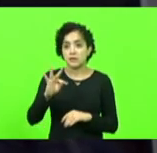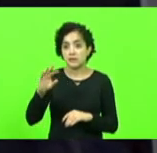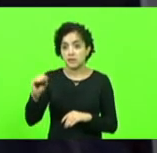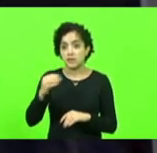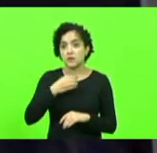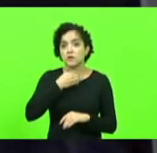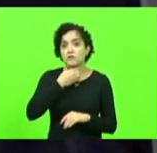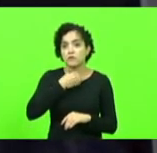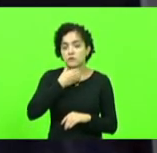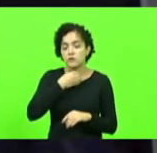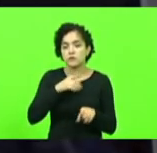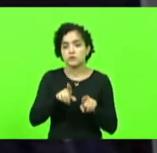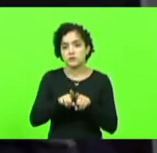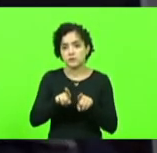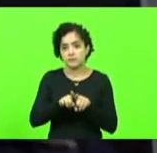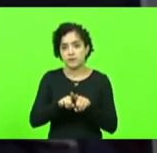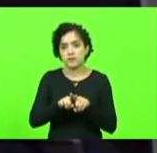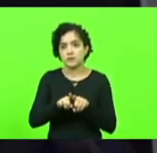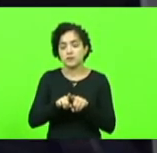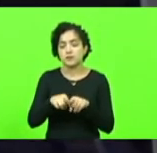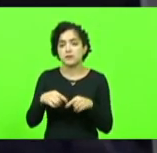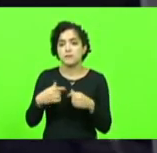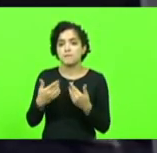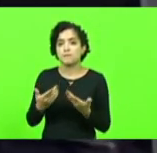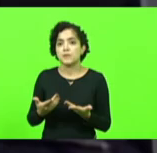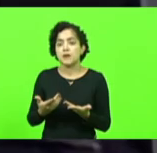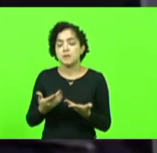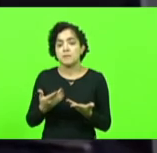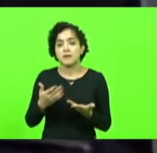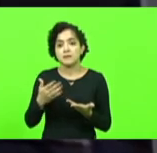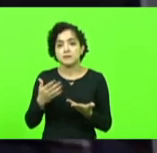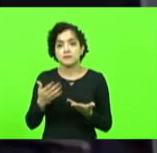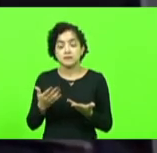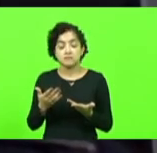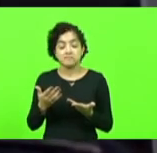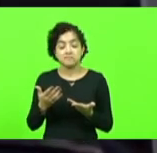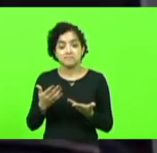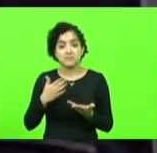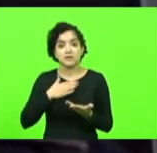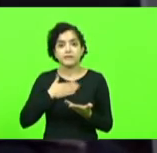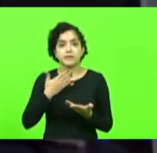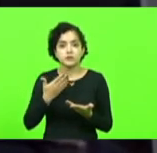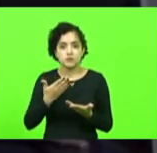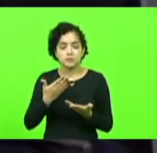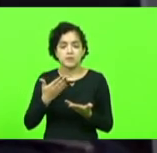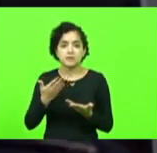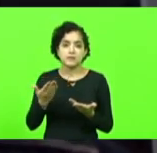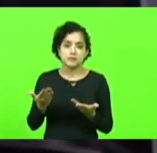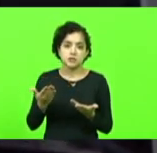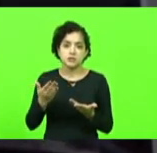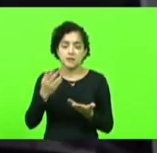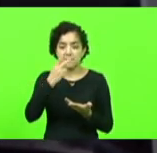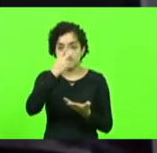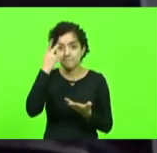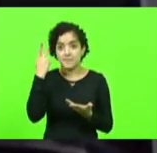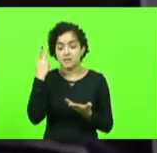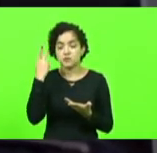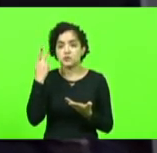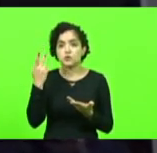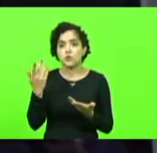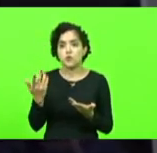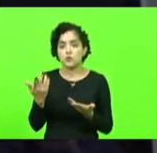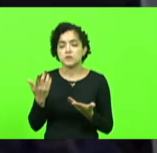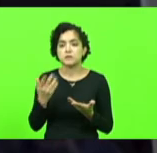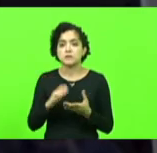também. Mas a gente vê o desconhecimento. Fiquei um pouco surpresa de ter colegas, pessoas, né, que estão à frente de